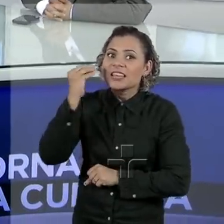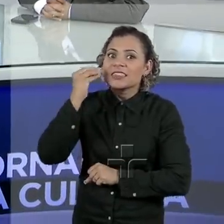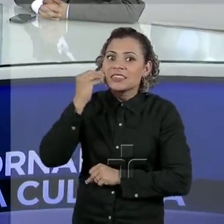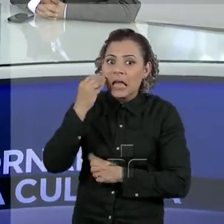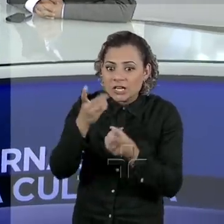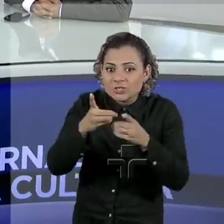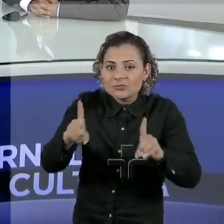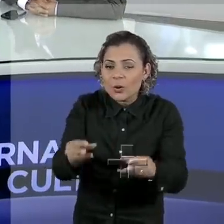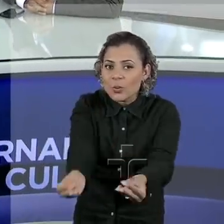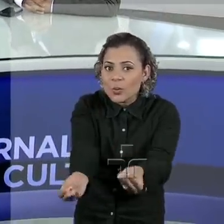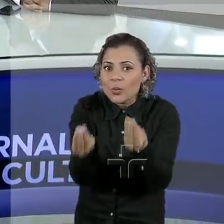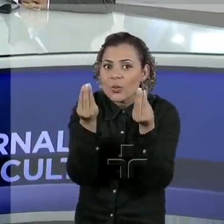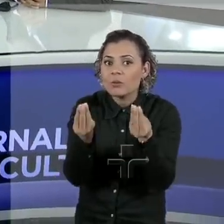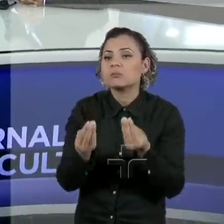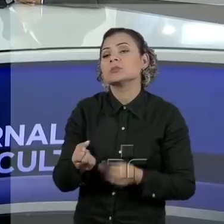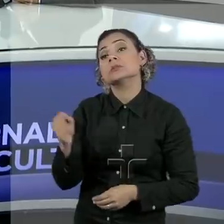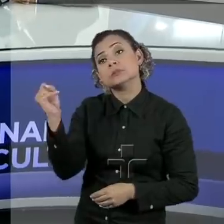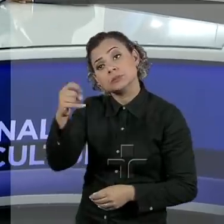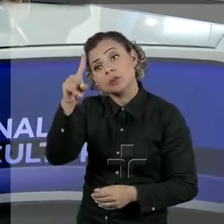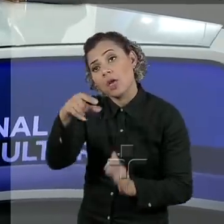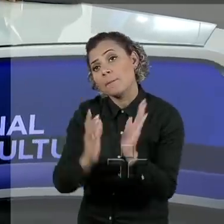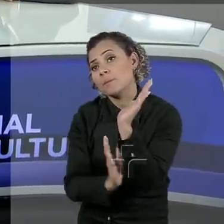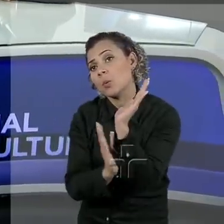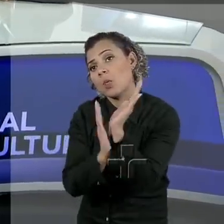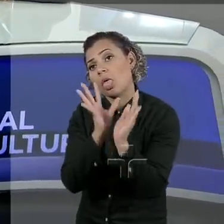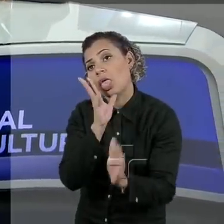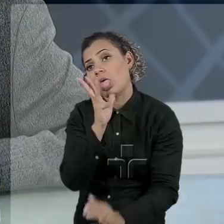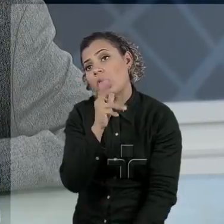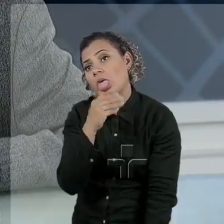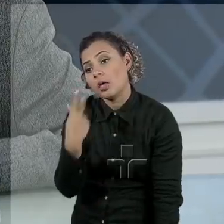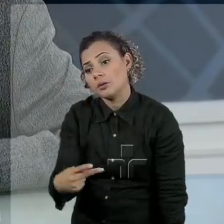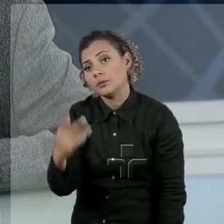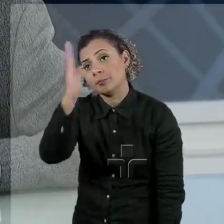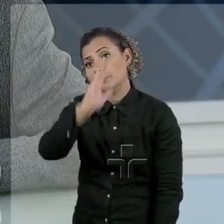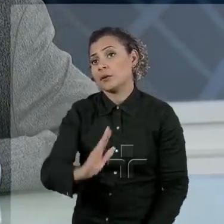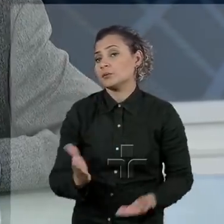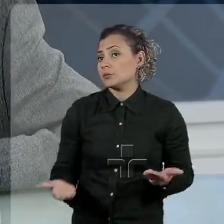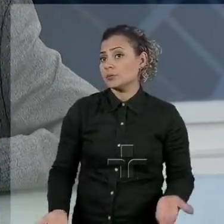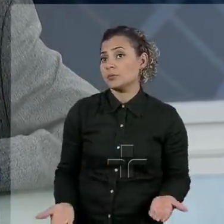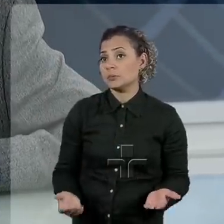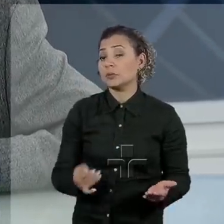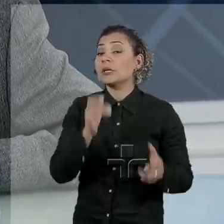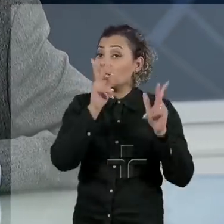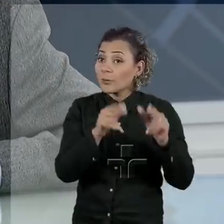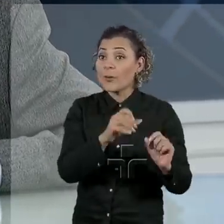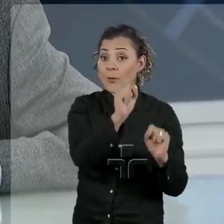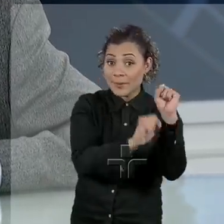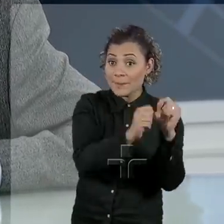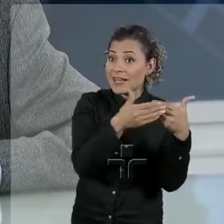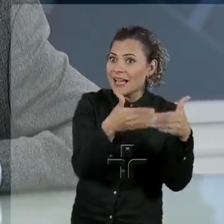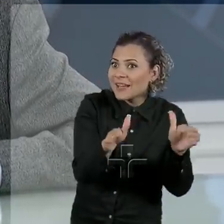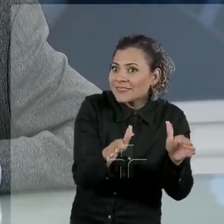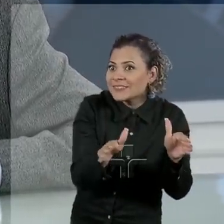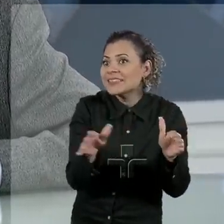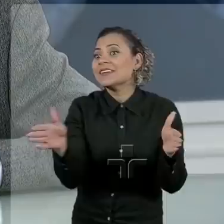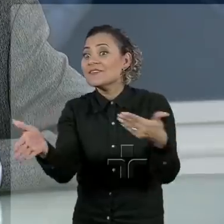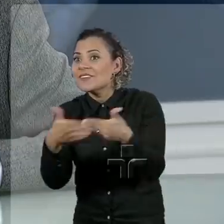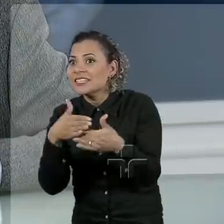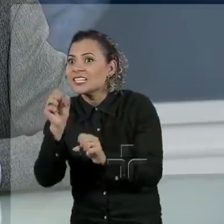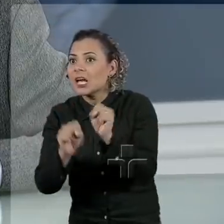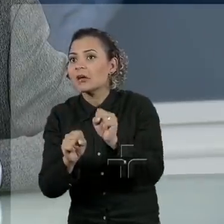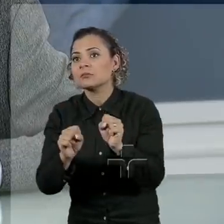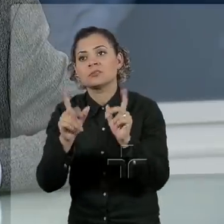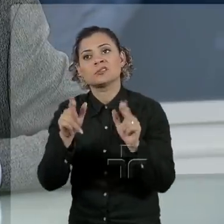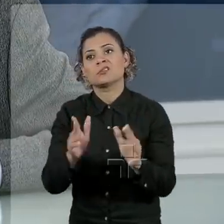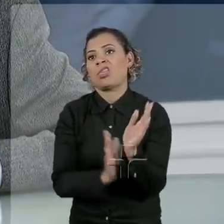de divórcio... É a prova do império da burocracia, né? Assim, aqui no Brasil também essa coisa de abrir empresa, fechar empresa, também poderia se ajudar muito